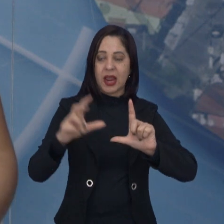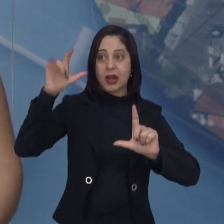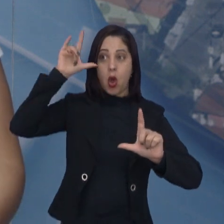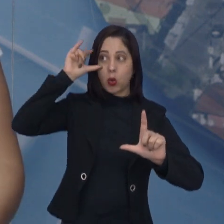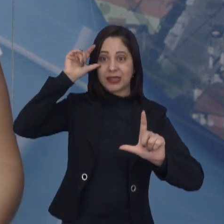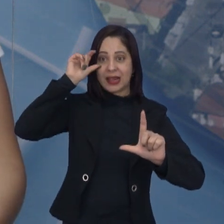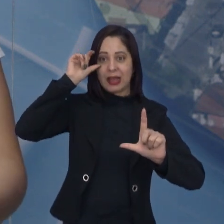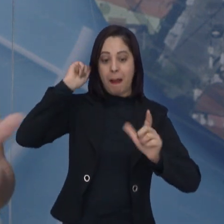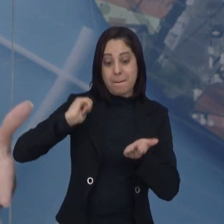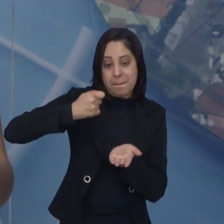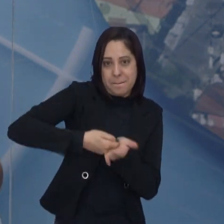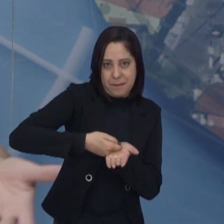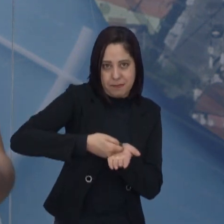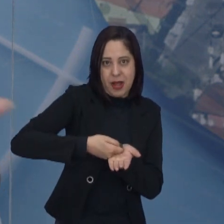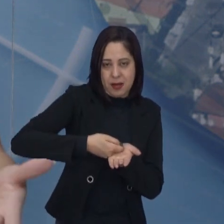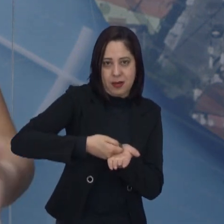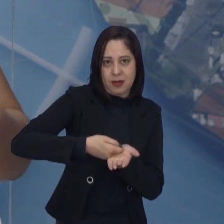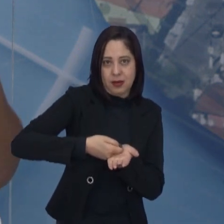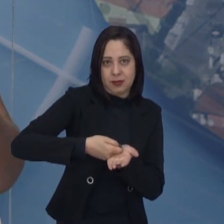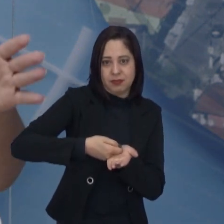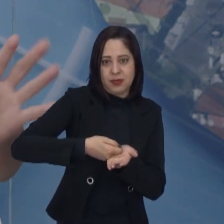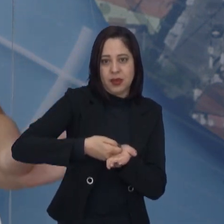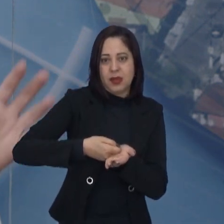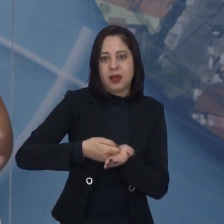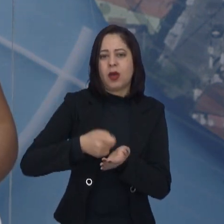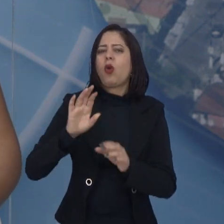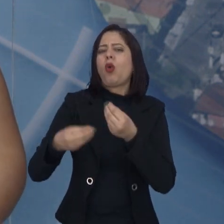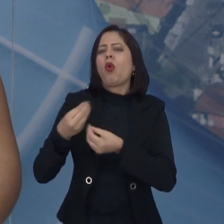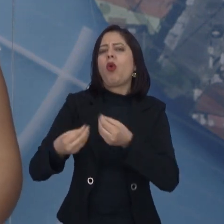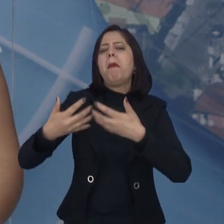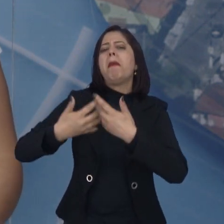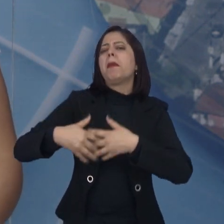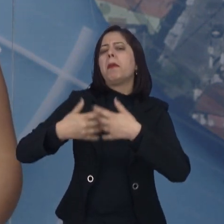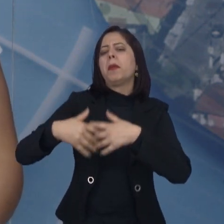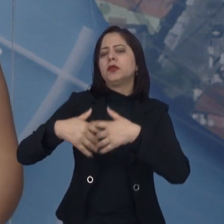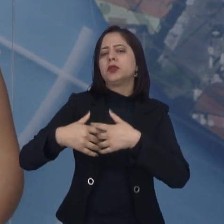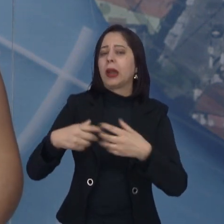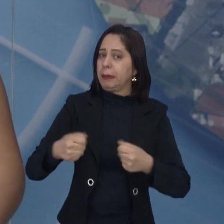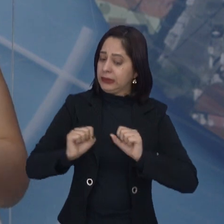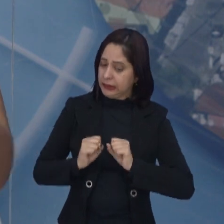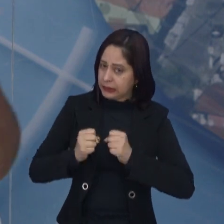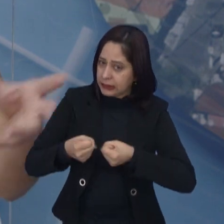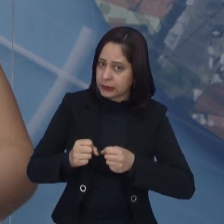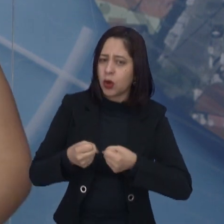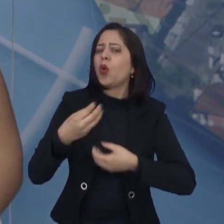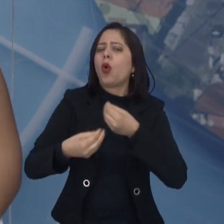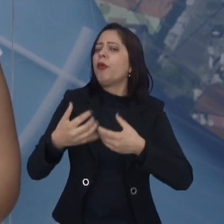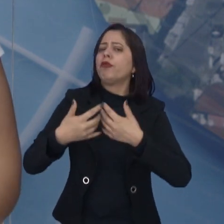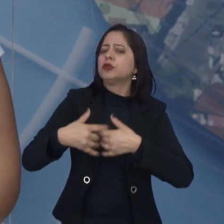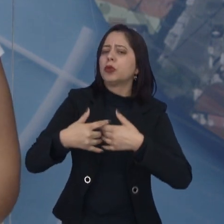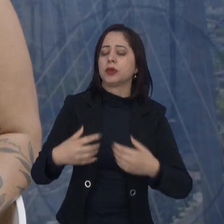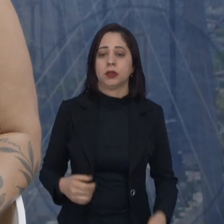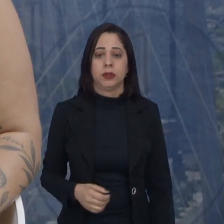funciona, né? Muitas pessoas vivem disso, né? Mas não é ali no começo, tem de dedicar um pouquinho do trabalho. Como que funciona